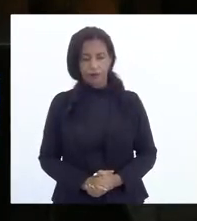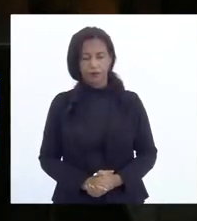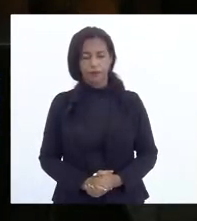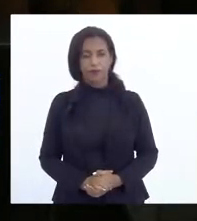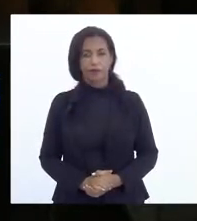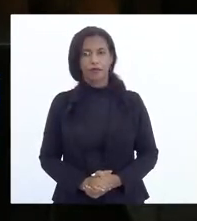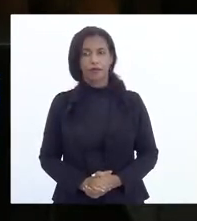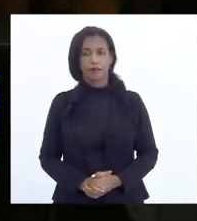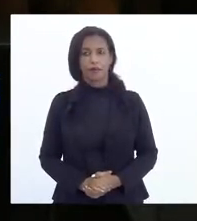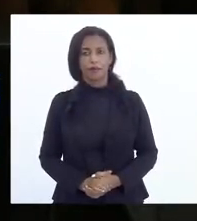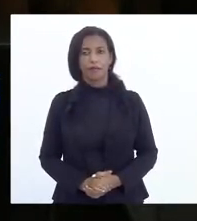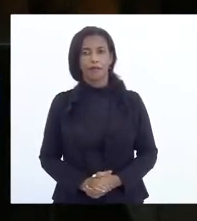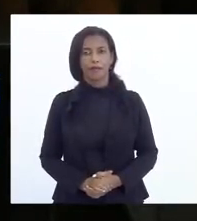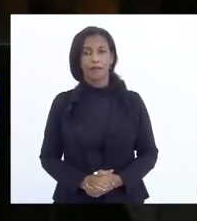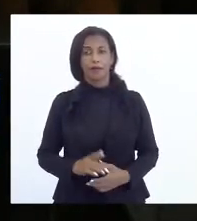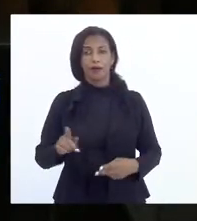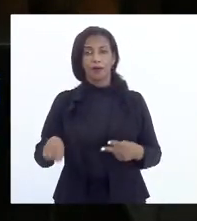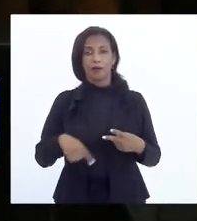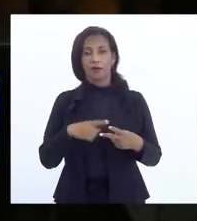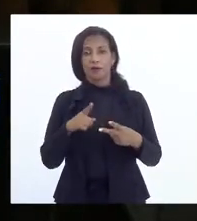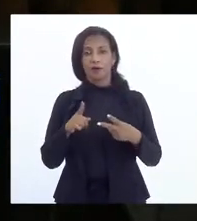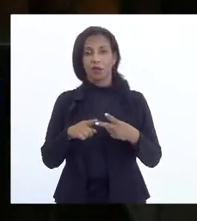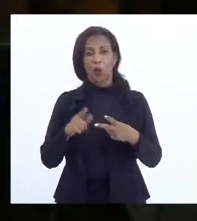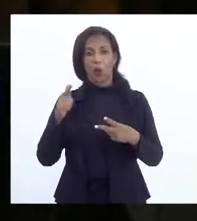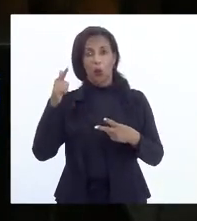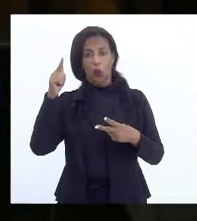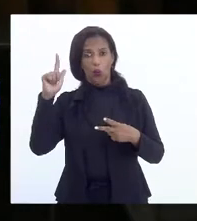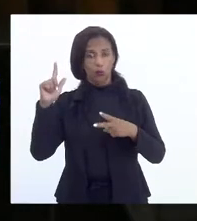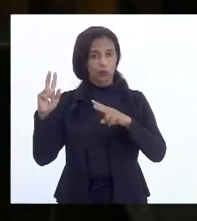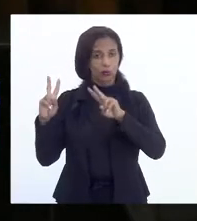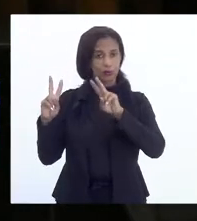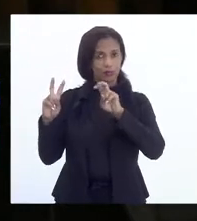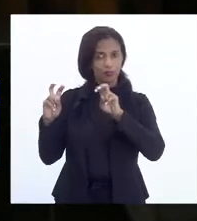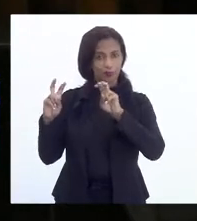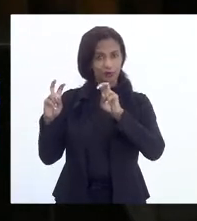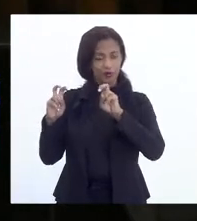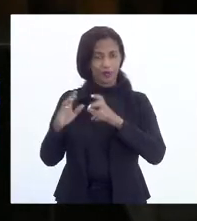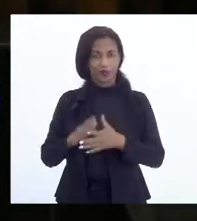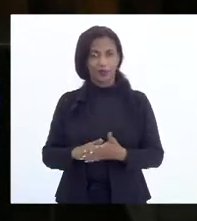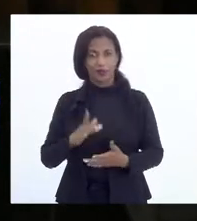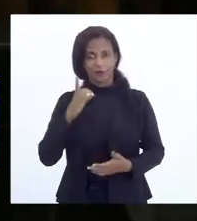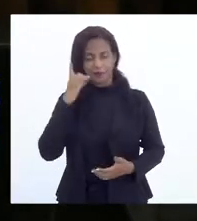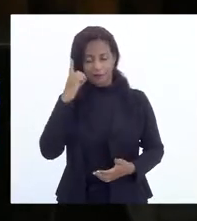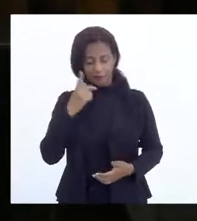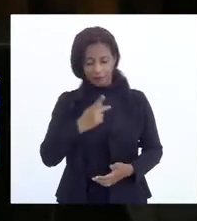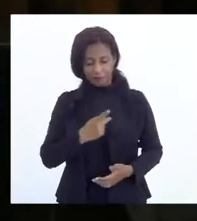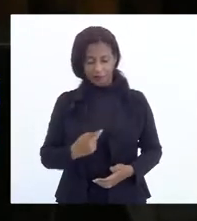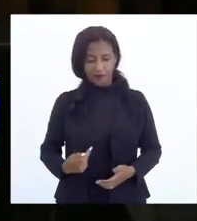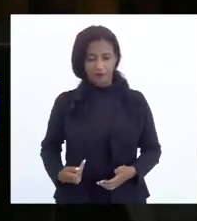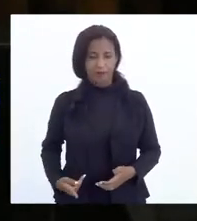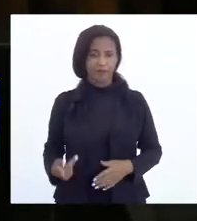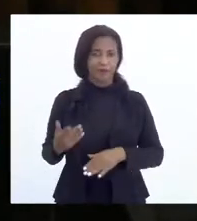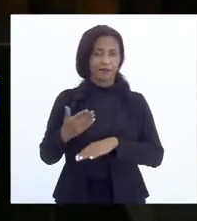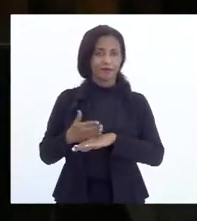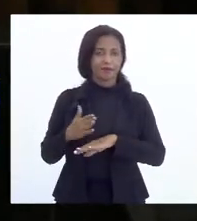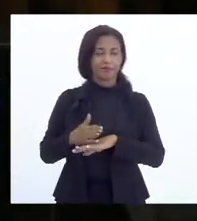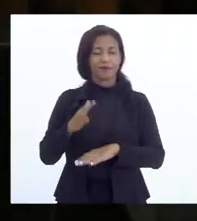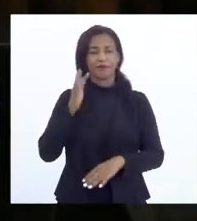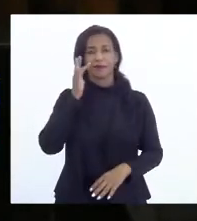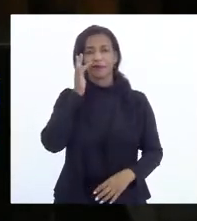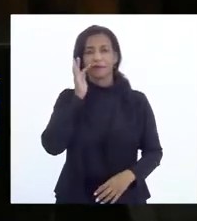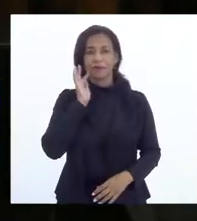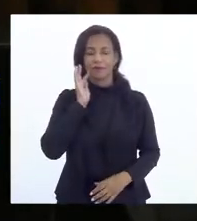seguida, queria chamar a atenção sobre outro tema. Deputado presidente em exercício,